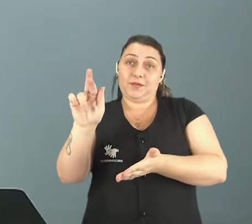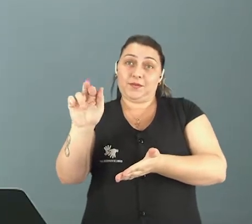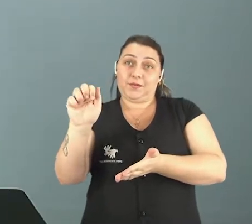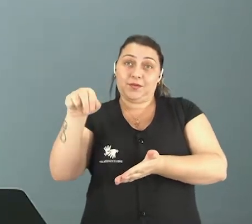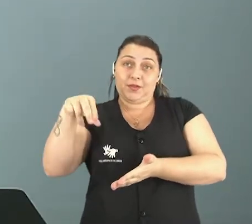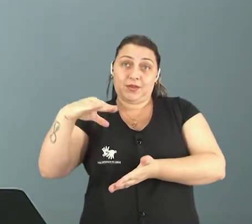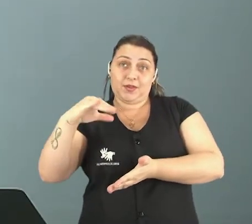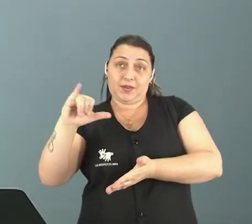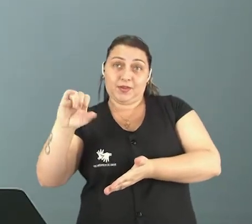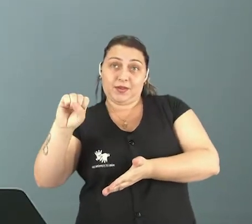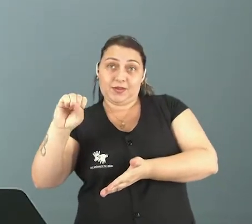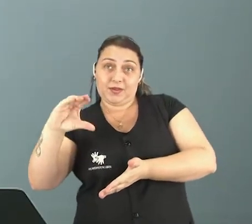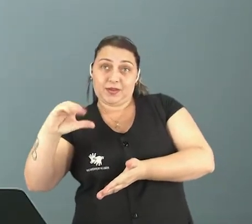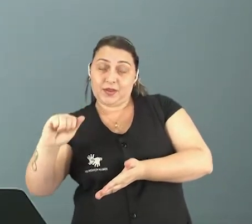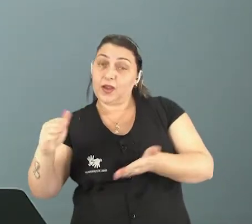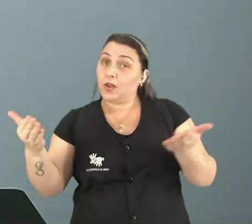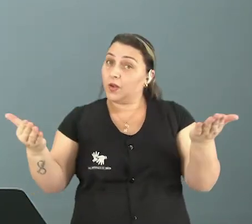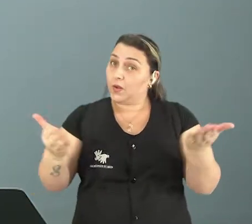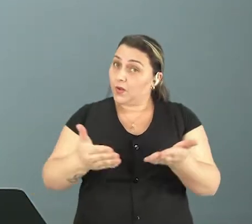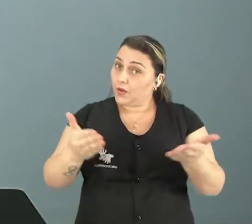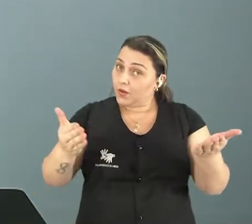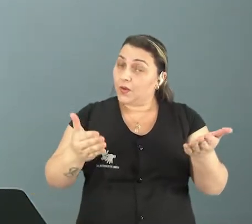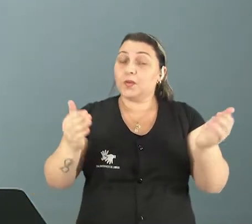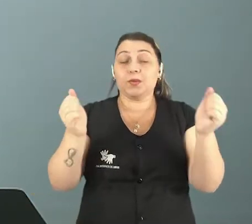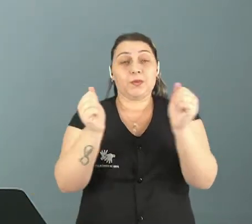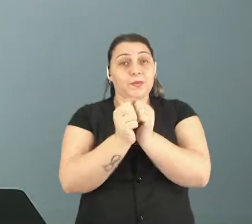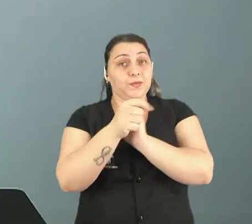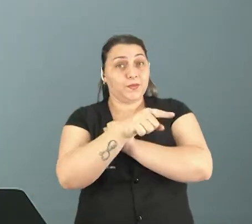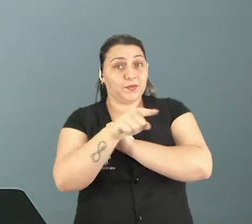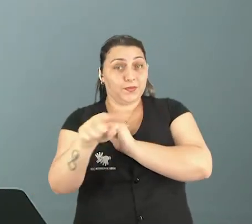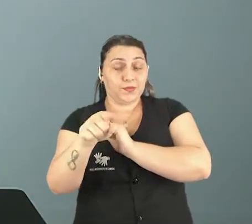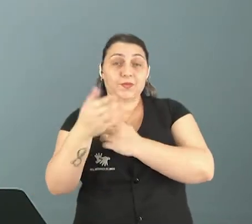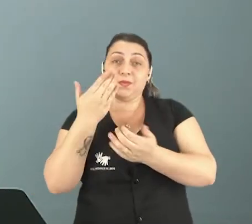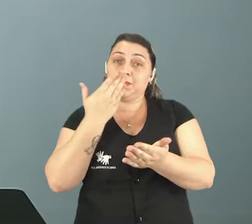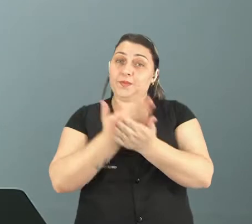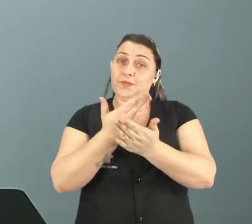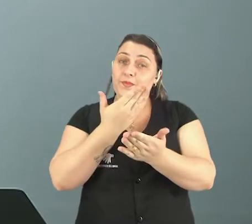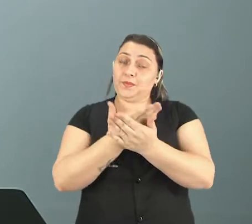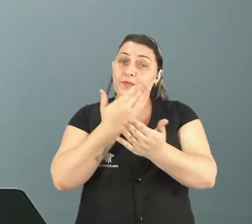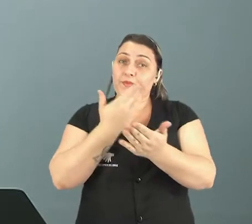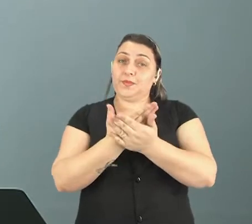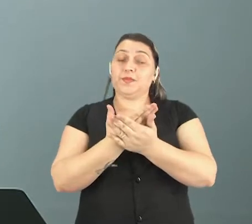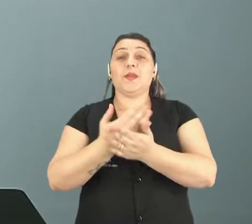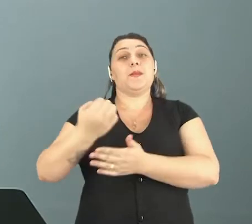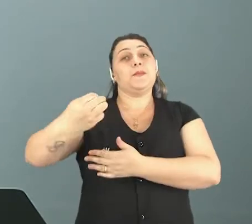e hoje eu vou estar aqui com vocês para dar aula de